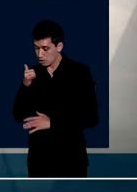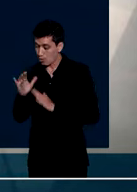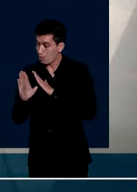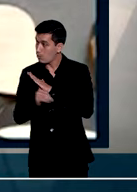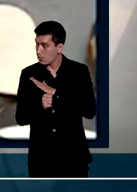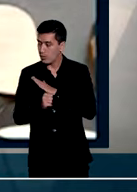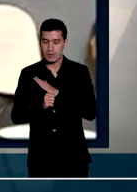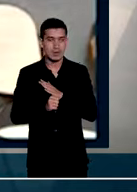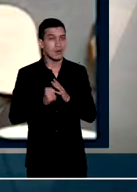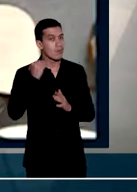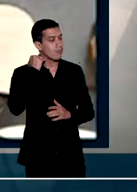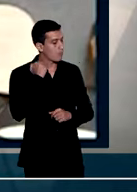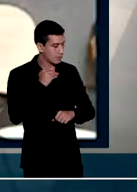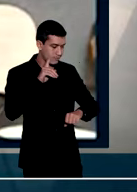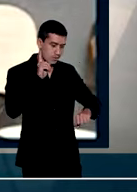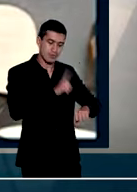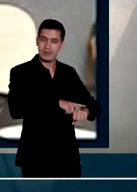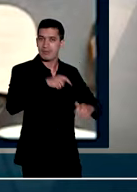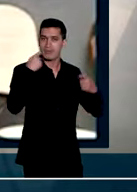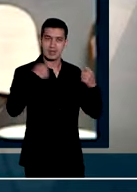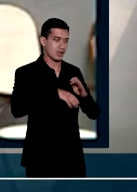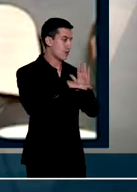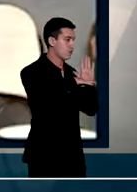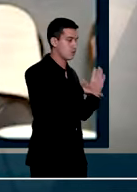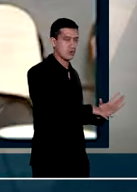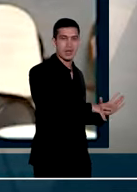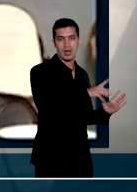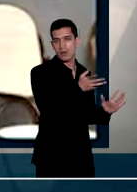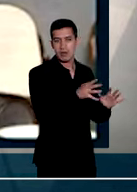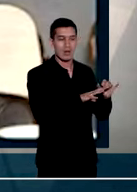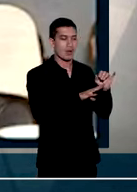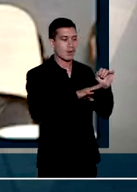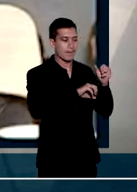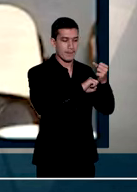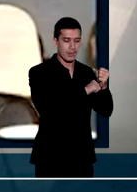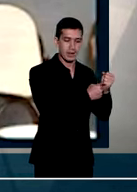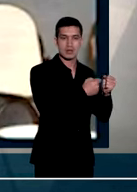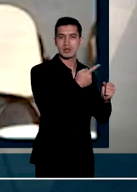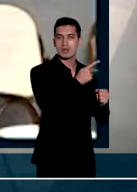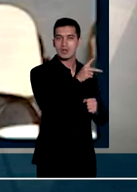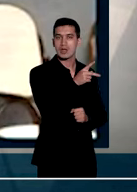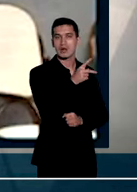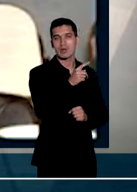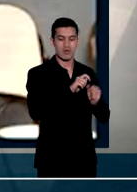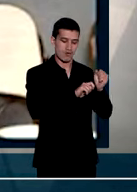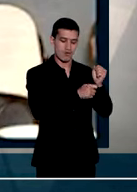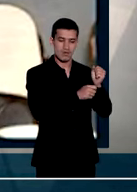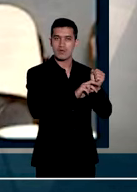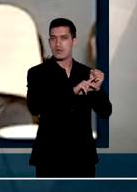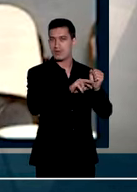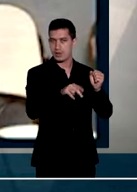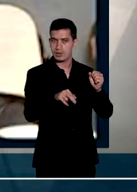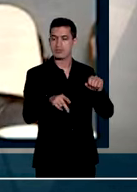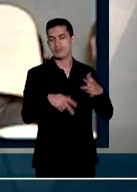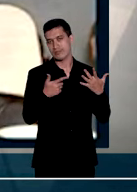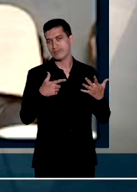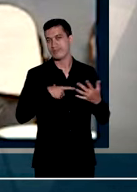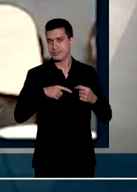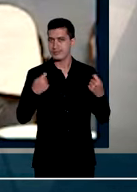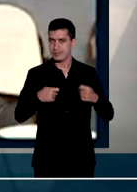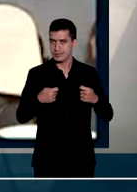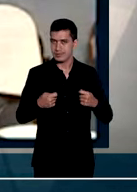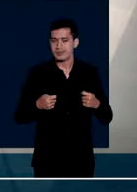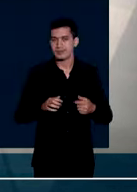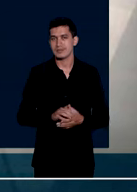necessárias e por não ter agido nesse sentido foi configurado defeito na prestação dos serviços bancários por violação do dever